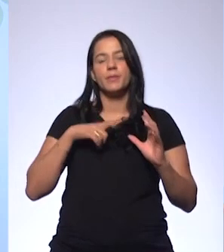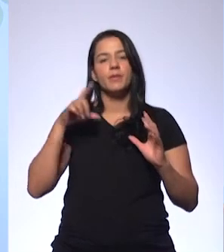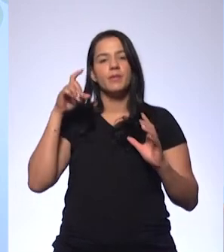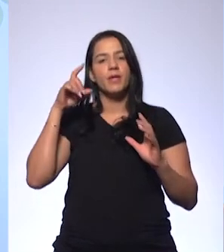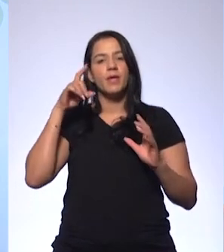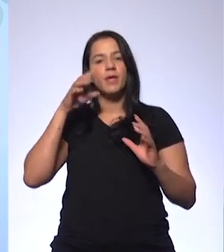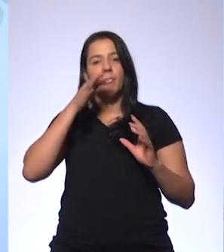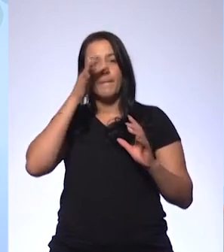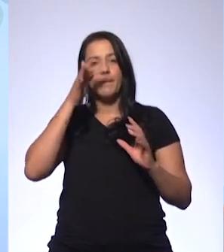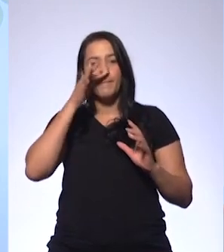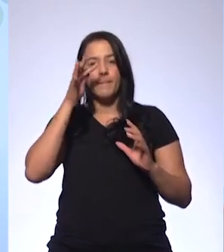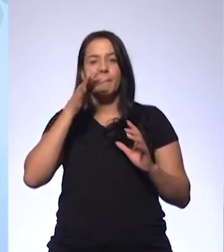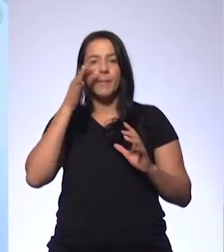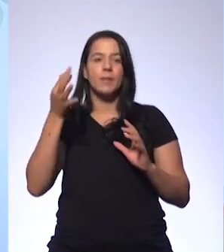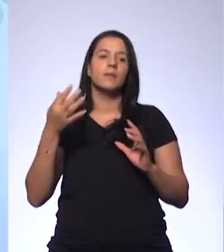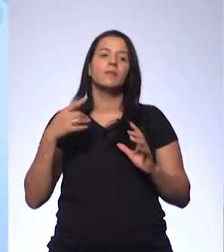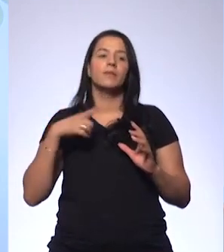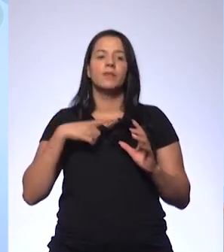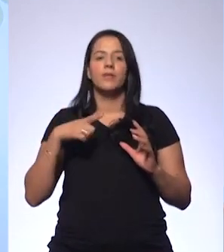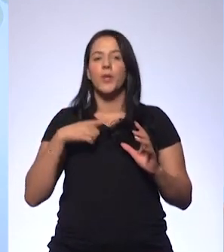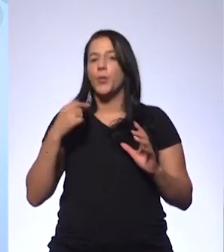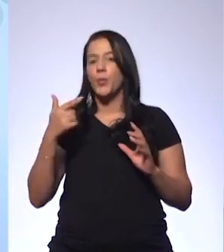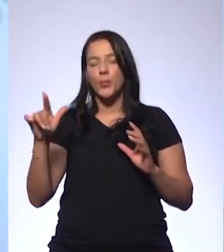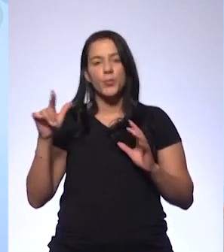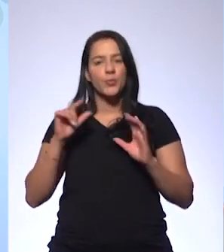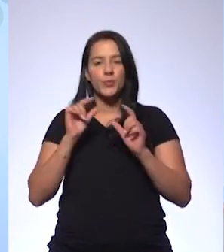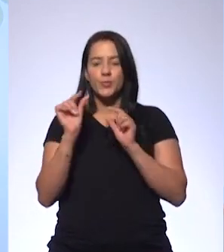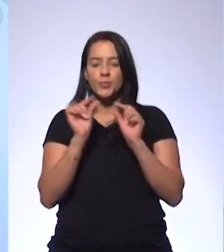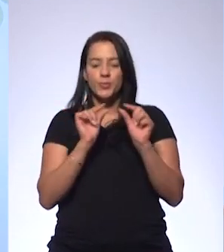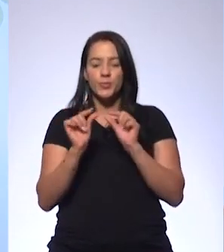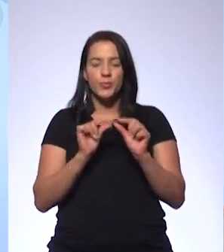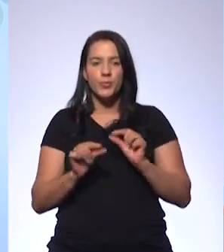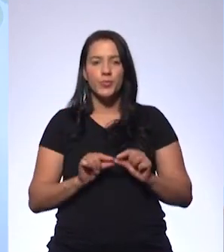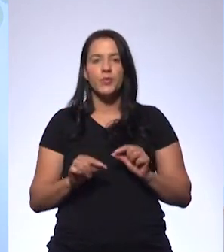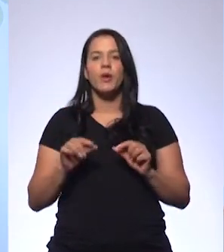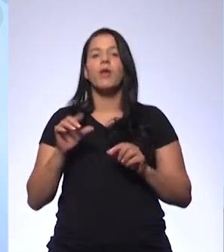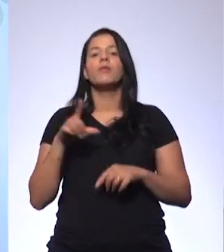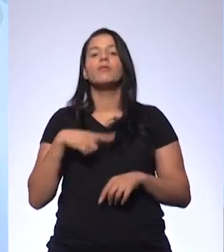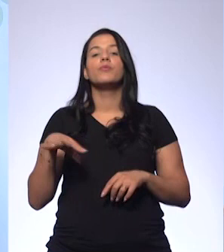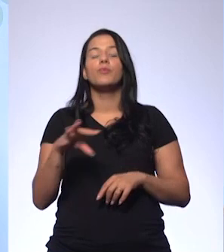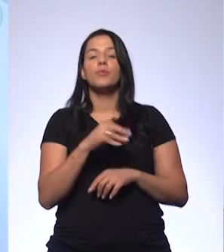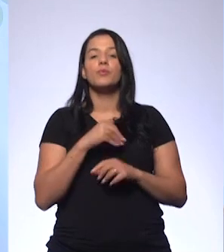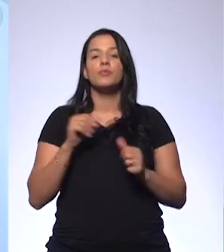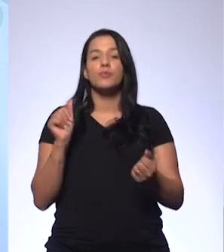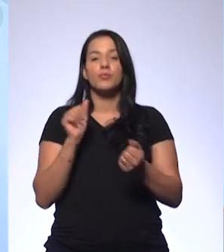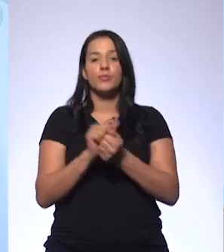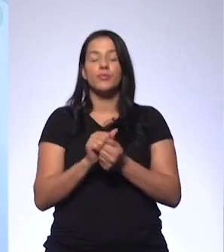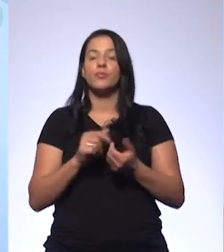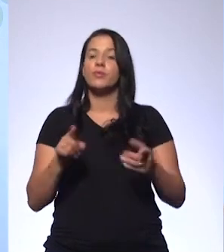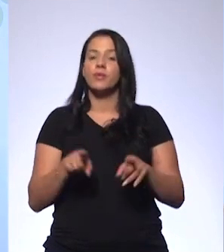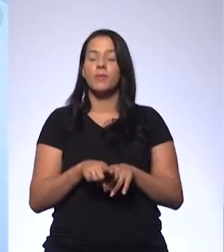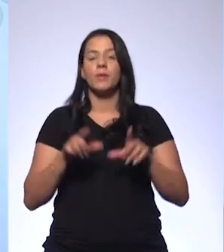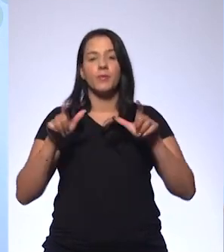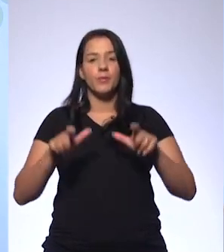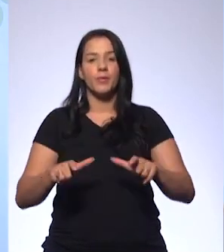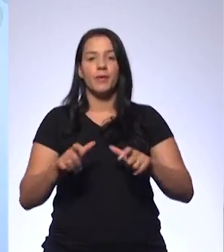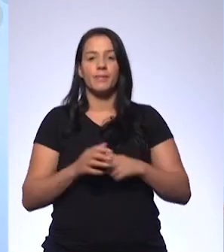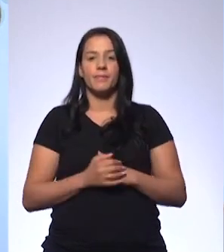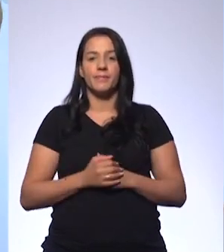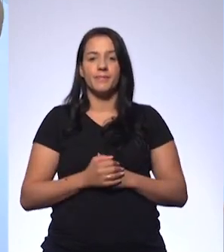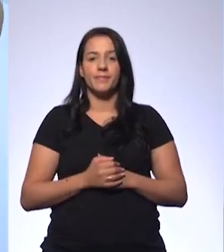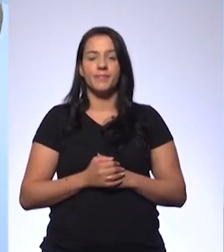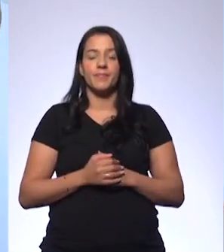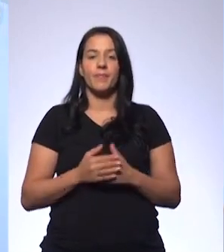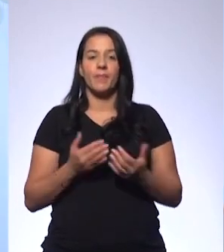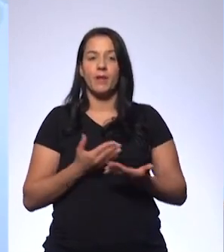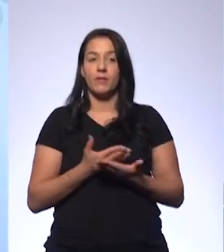não consegue ver, né? Então, assim, e todos estão interagindo entre si e também interagindo com o ambiente, né? Então,